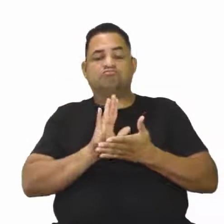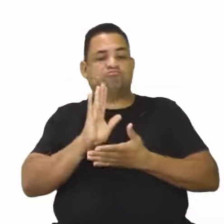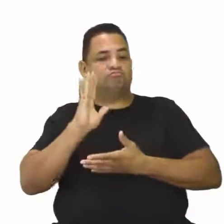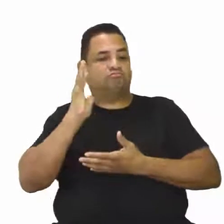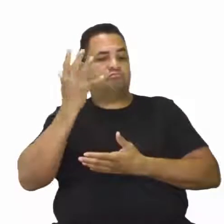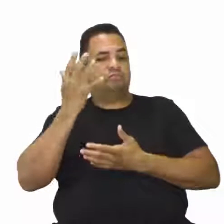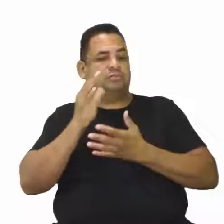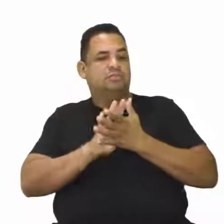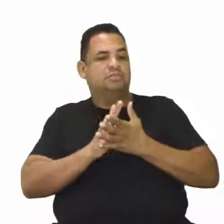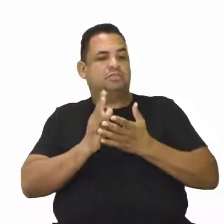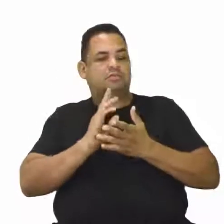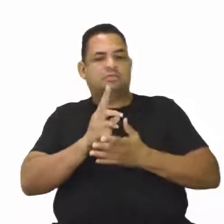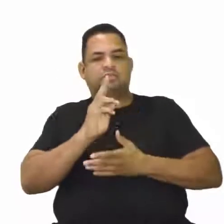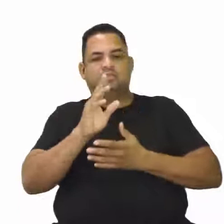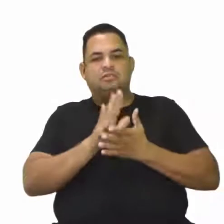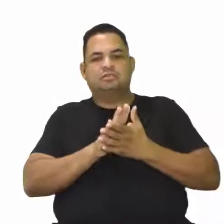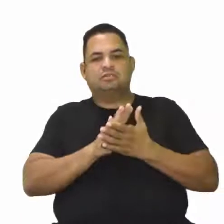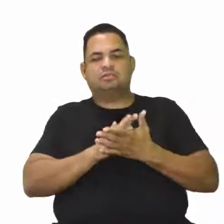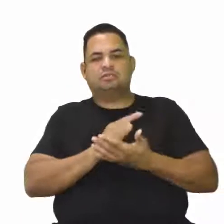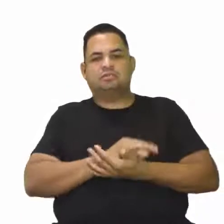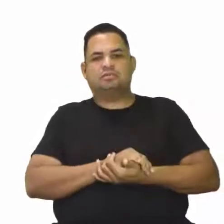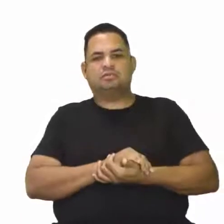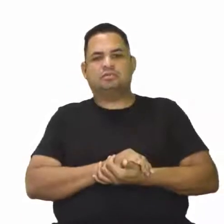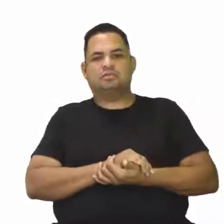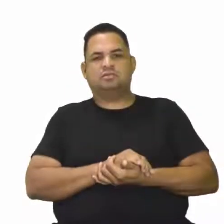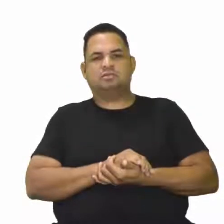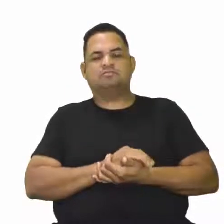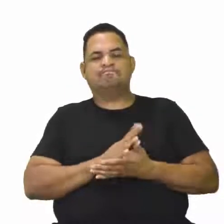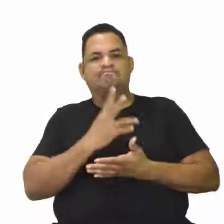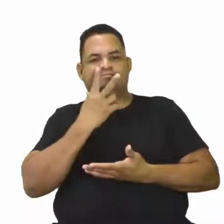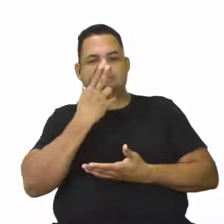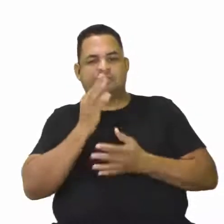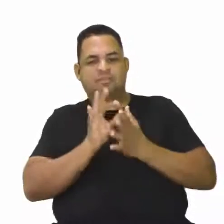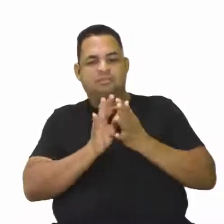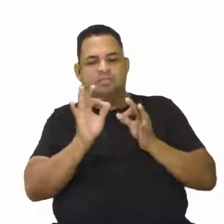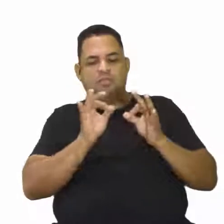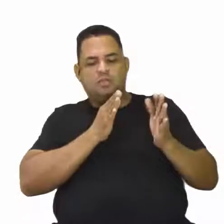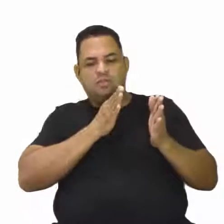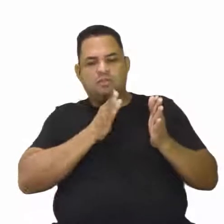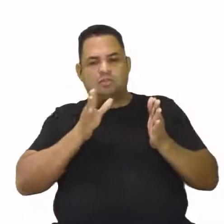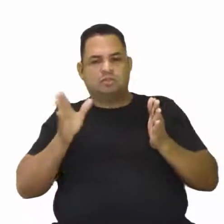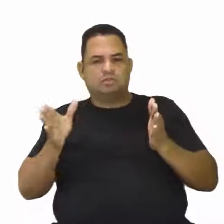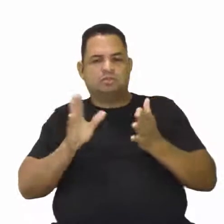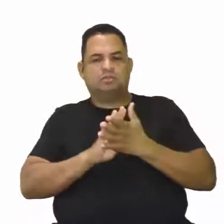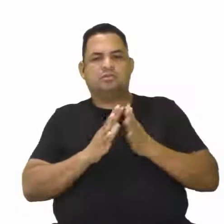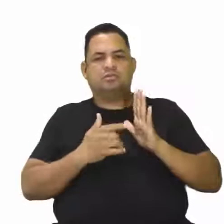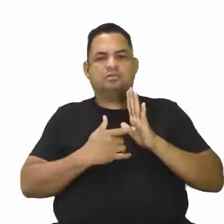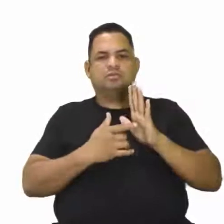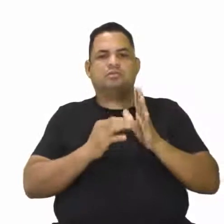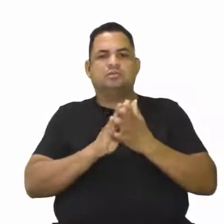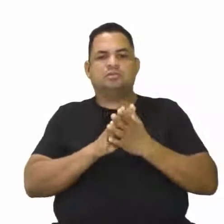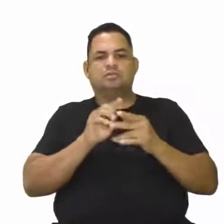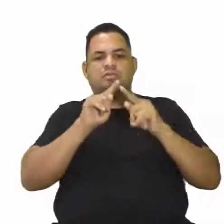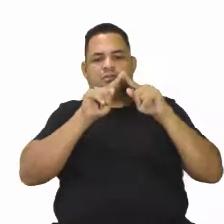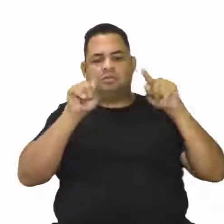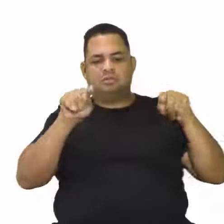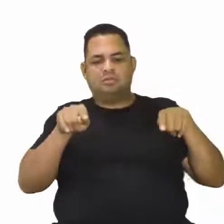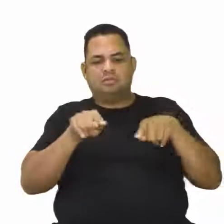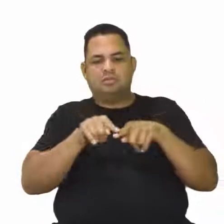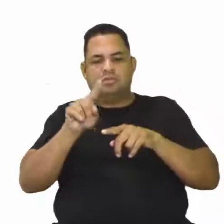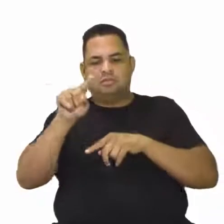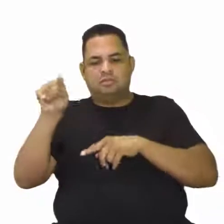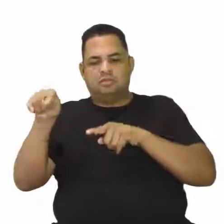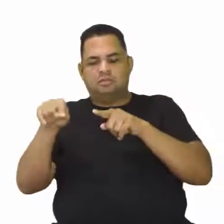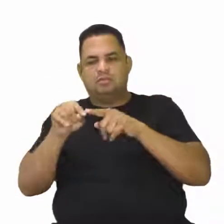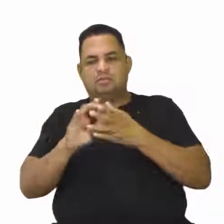O fluxograma, ele vai seguindo também quase que uma ordem cronológica, mas ele mostra ali o fluxo, porque o nome já